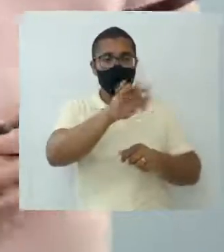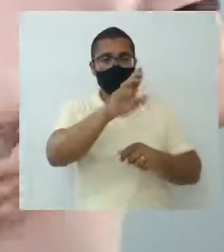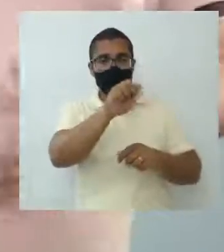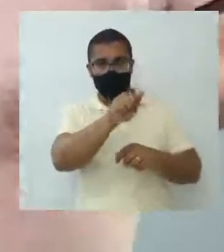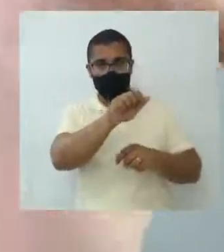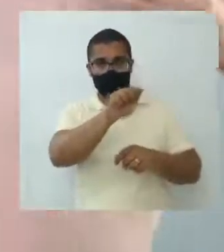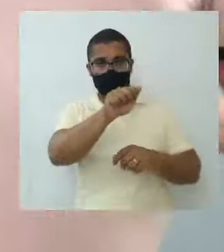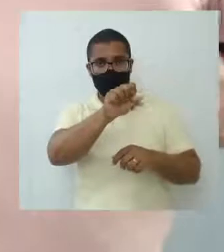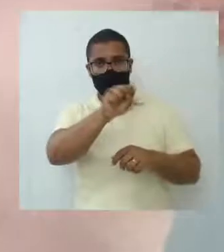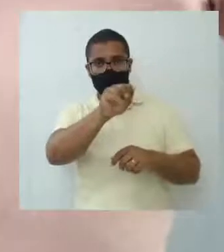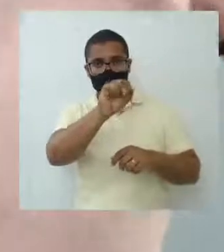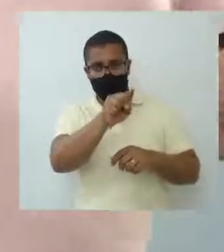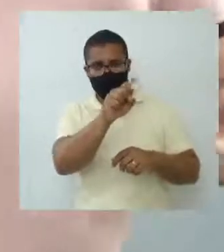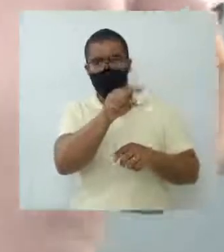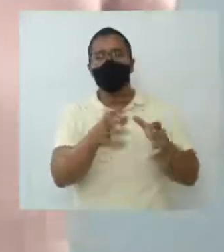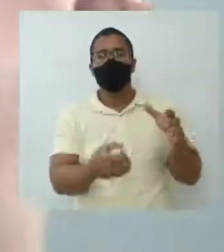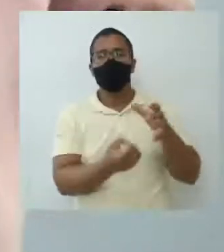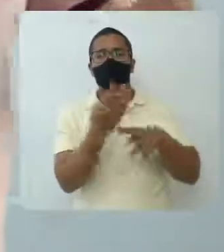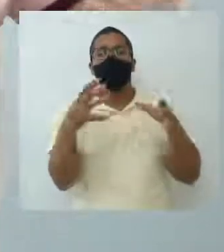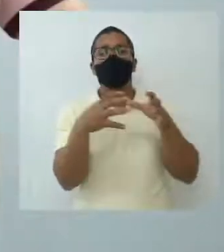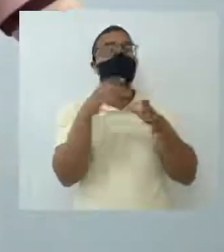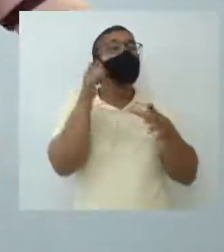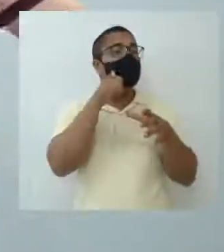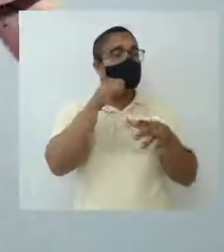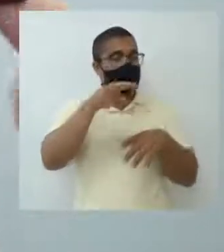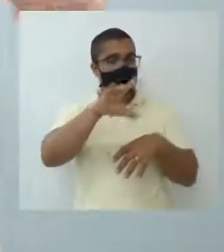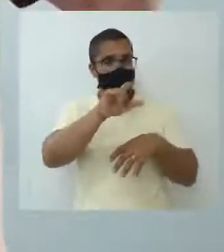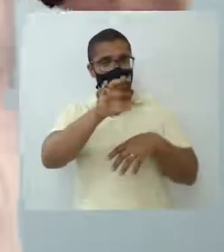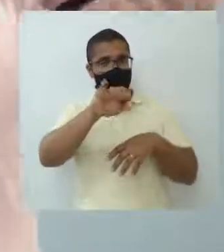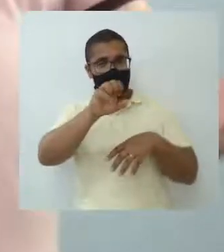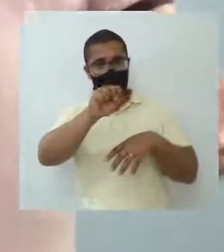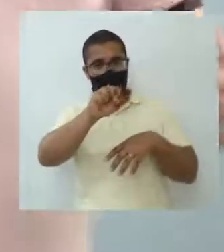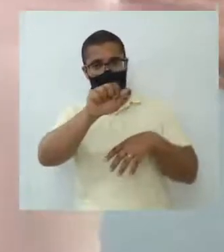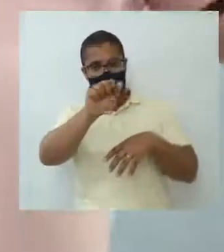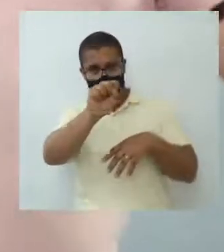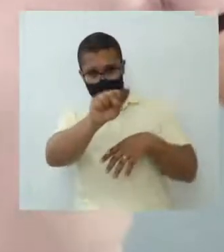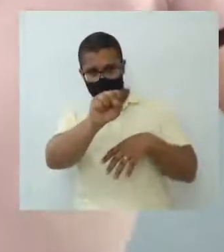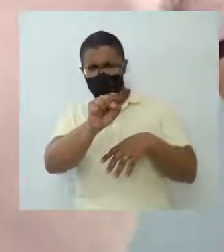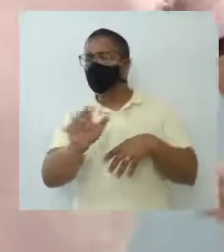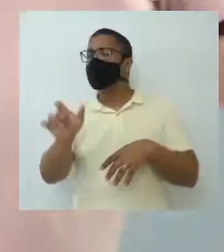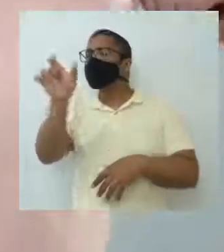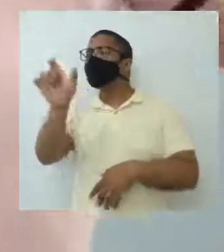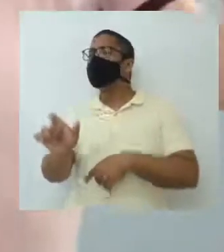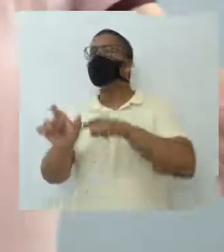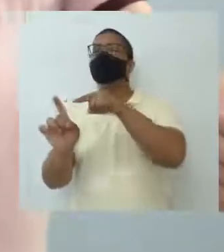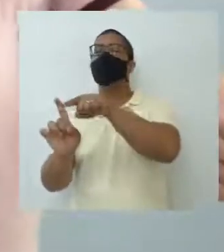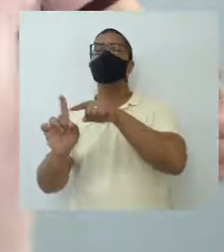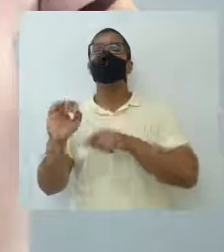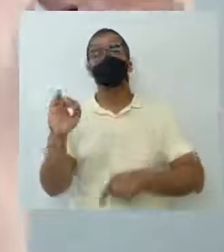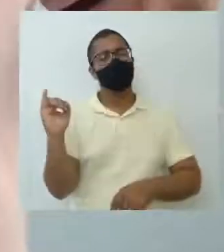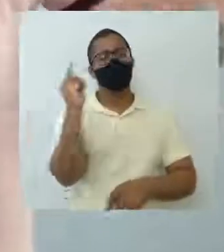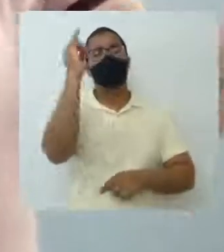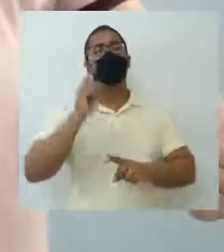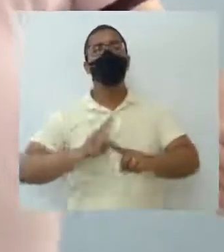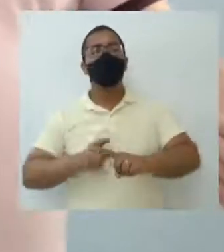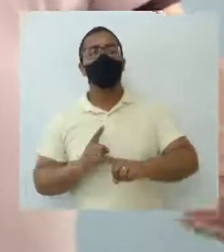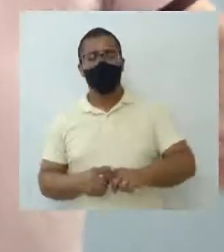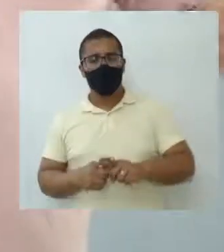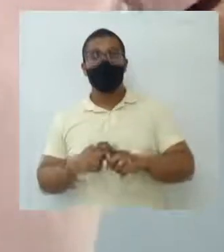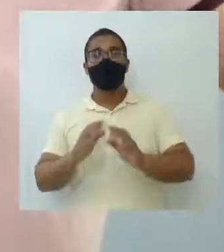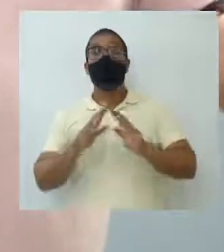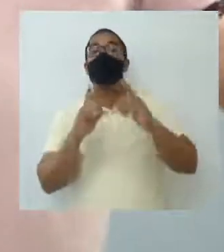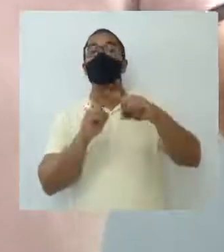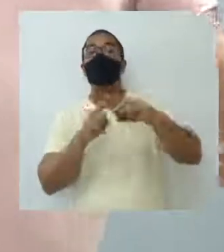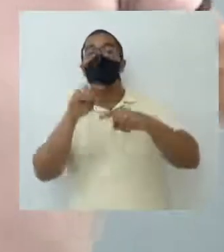Clarissas. Qual o grande peso, a importância de Francisco de Assis dentro da Igreja Católica